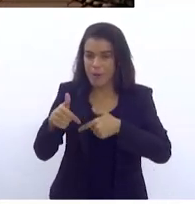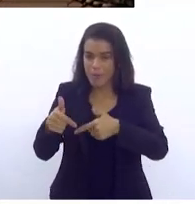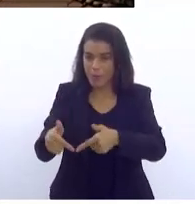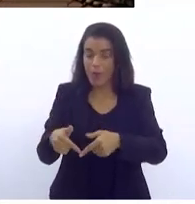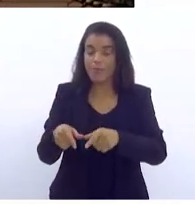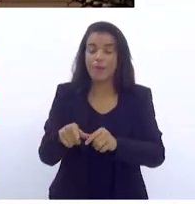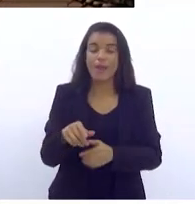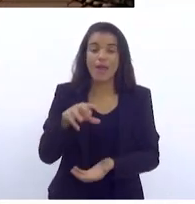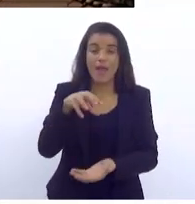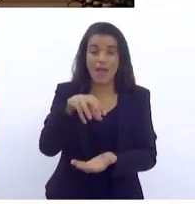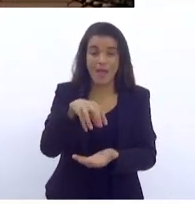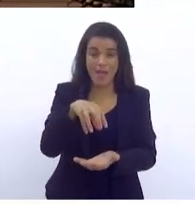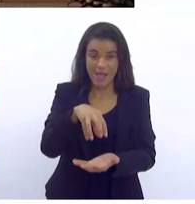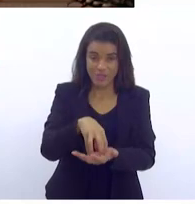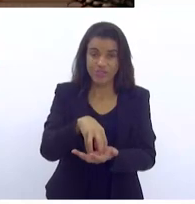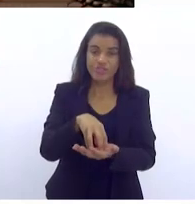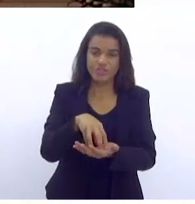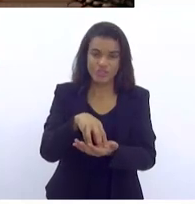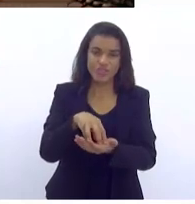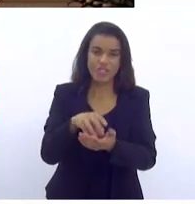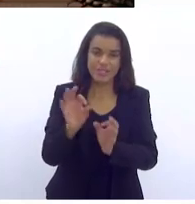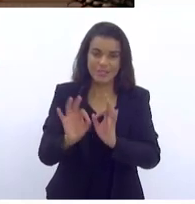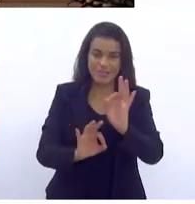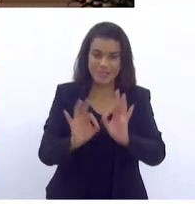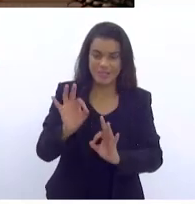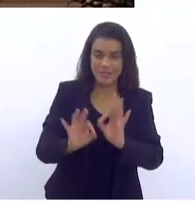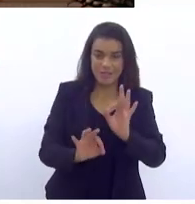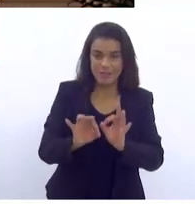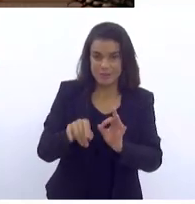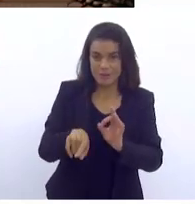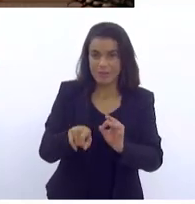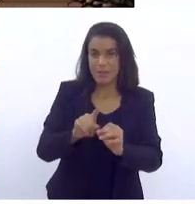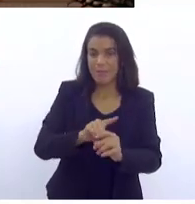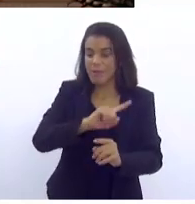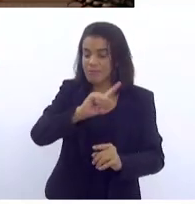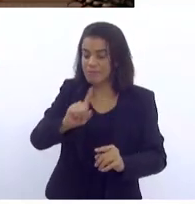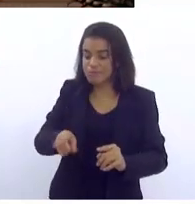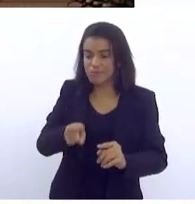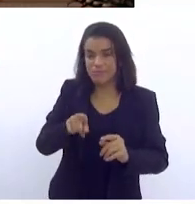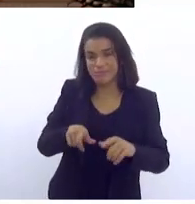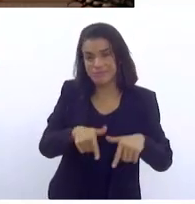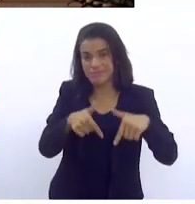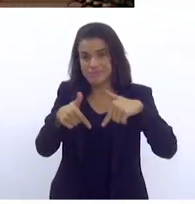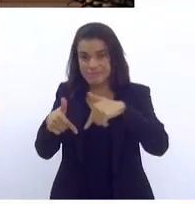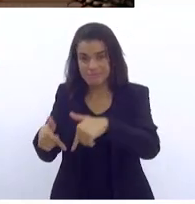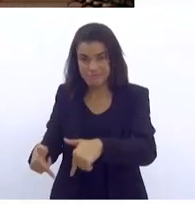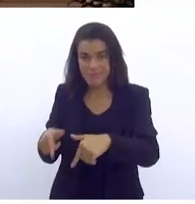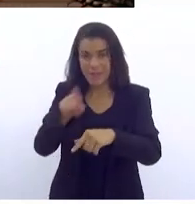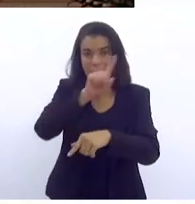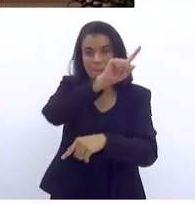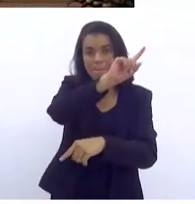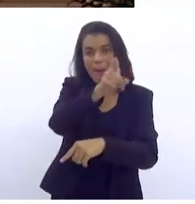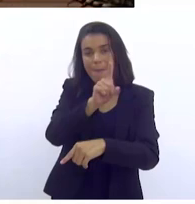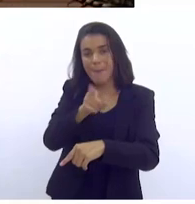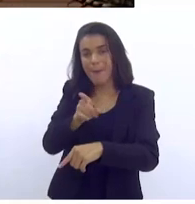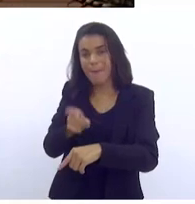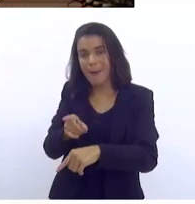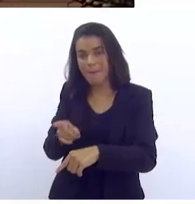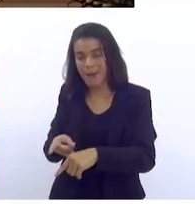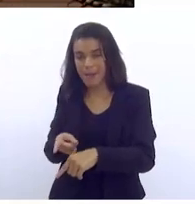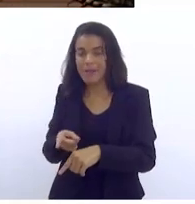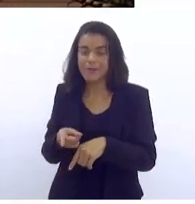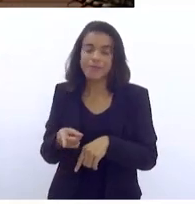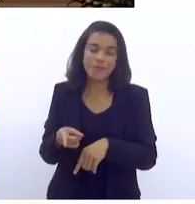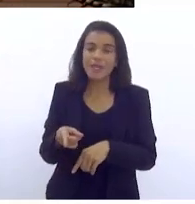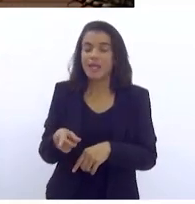reguladora faça Cumprir o que tá ali junto com outras determinações como bem colocou o colega aqui da Gena